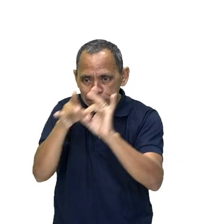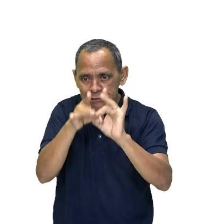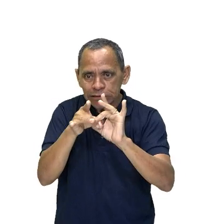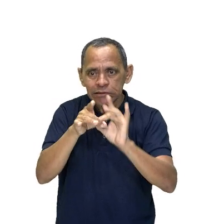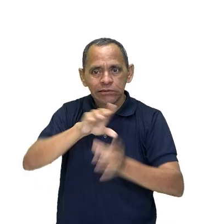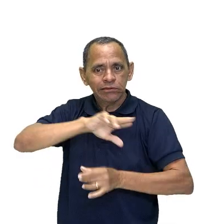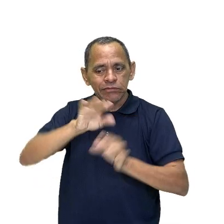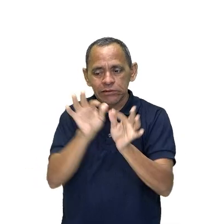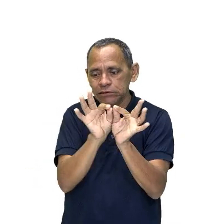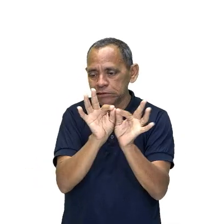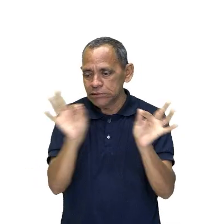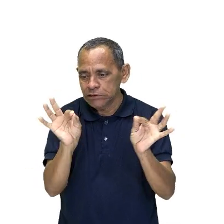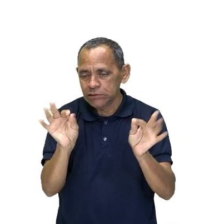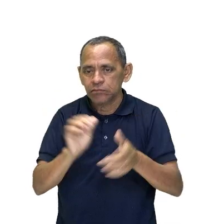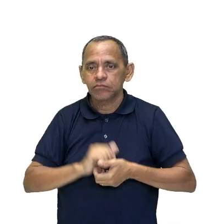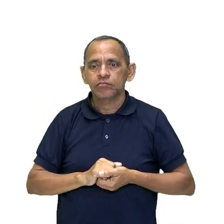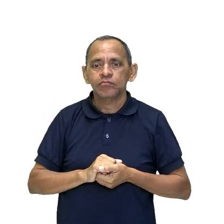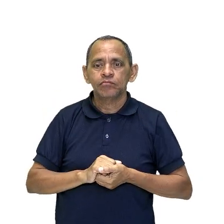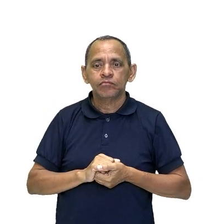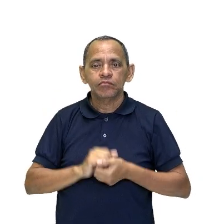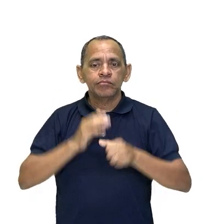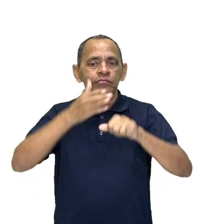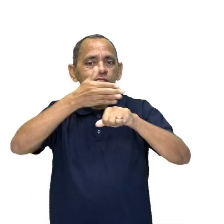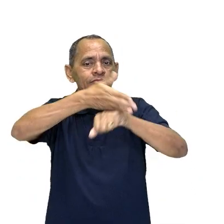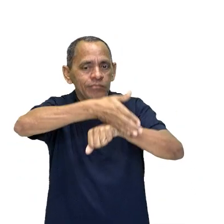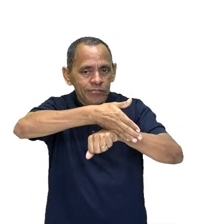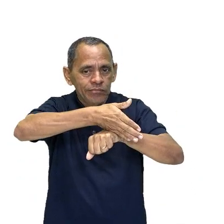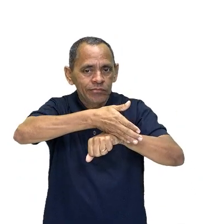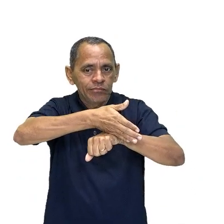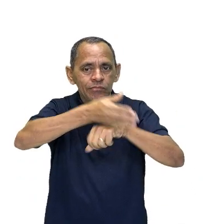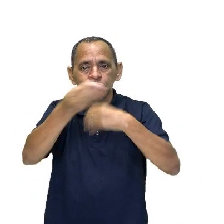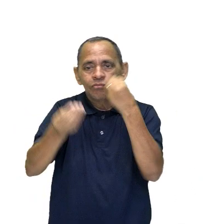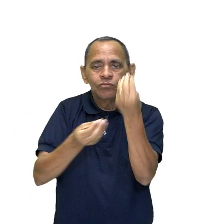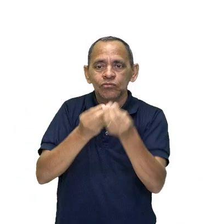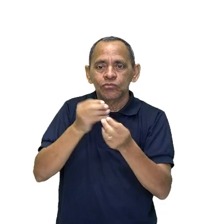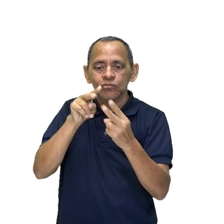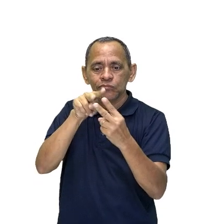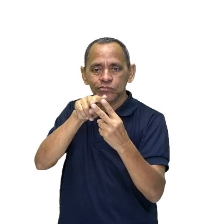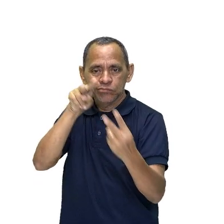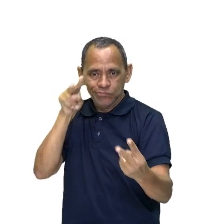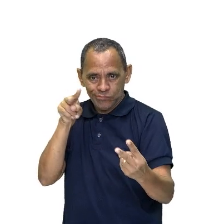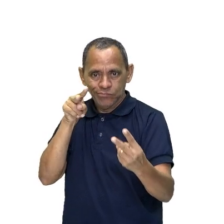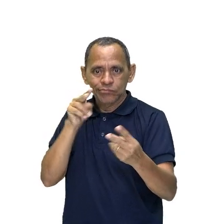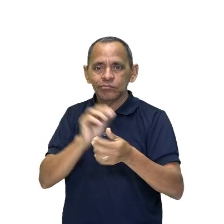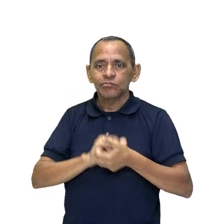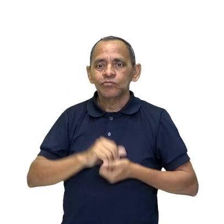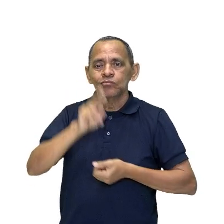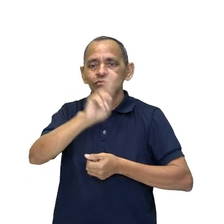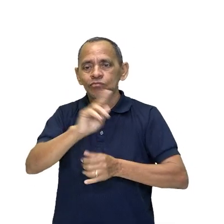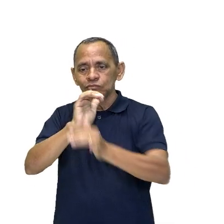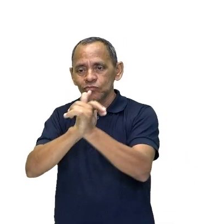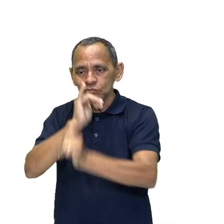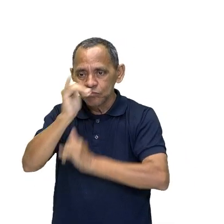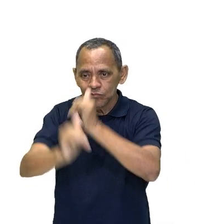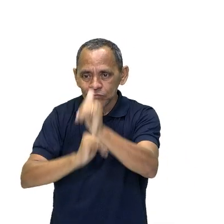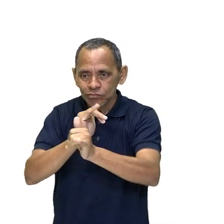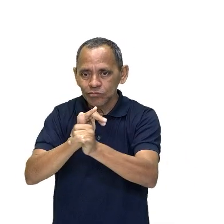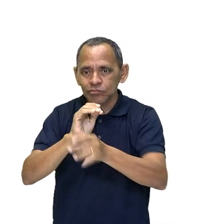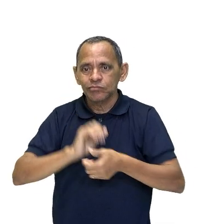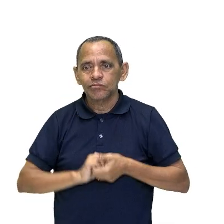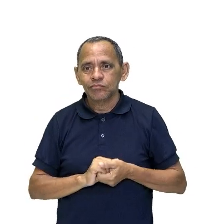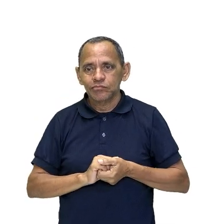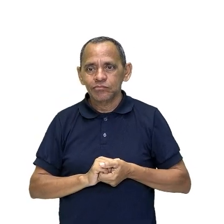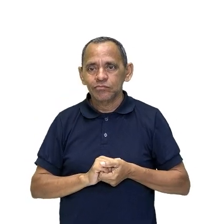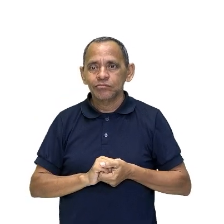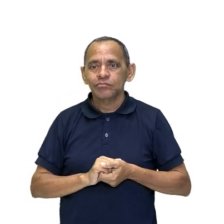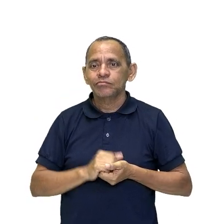linear, acessada digitalmente. Vamos ver os exemplos. Nós temos então aí